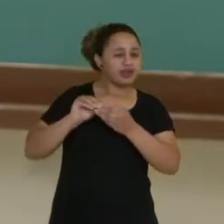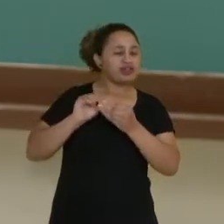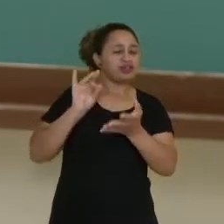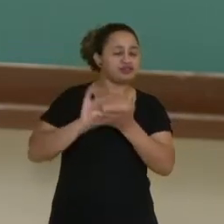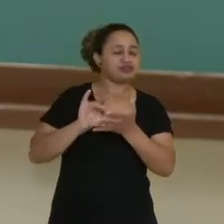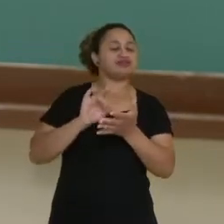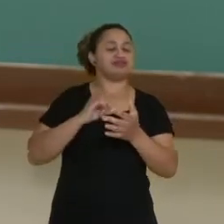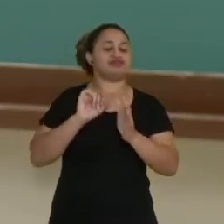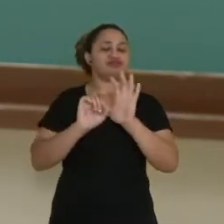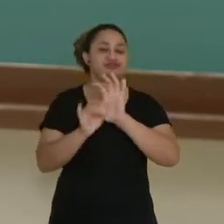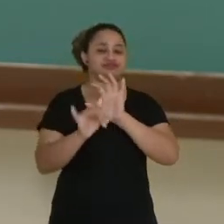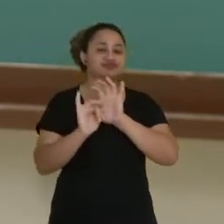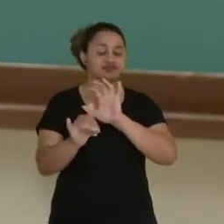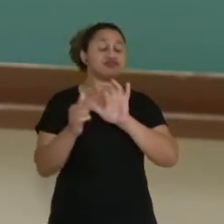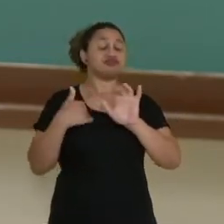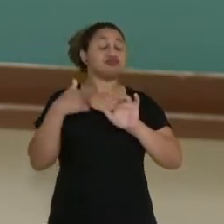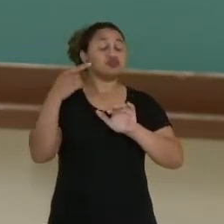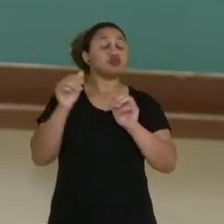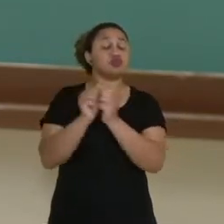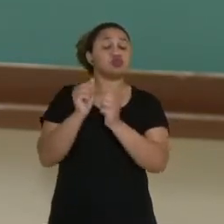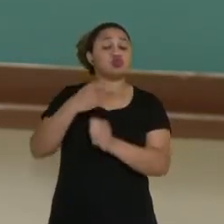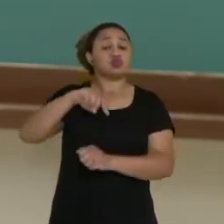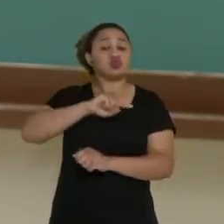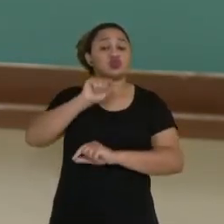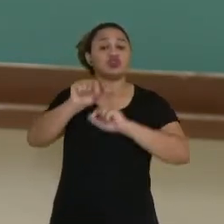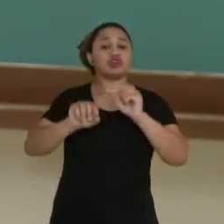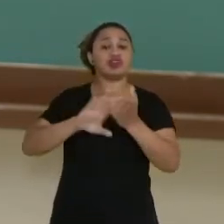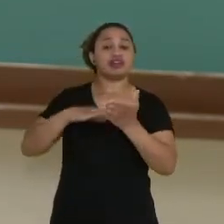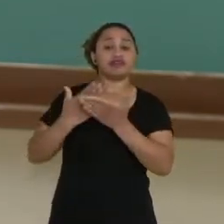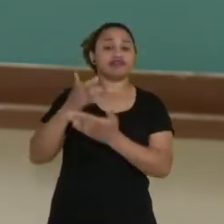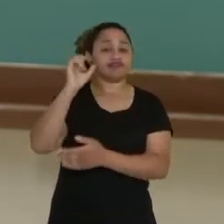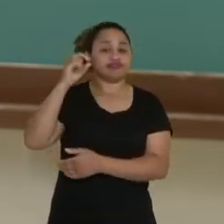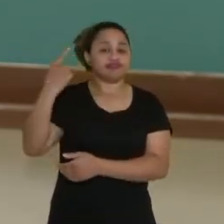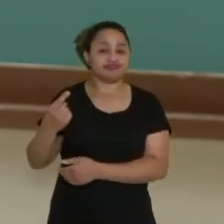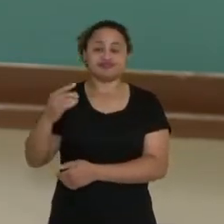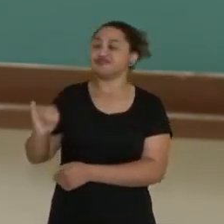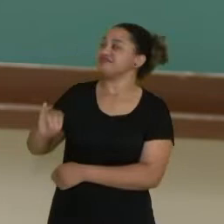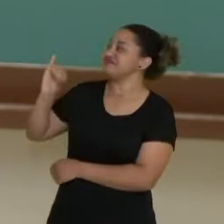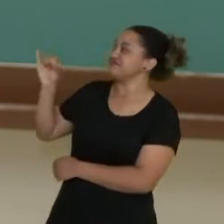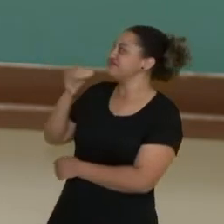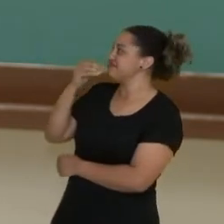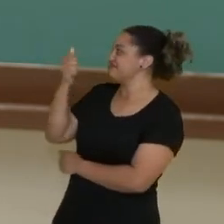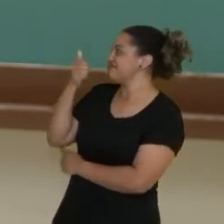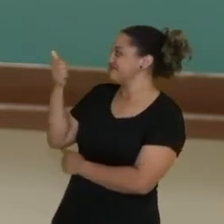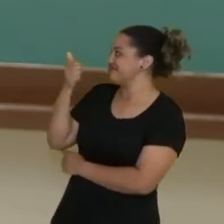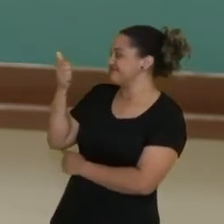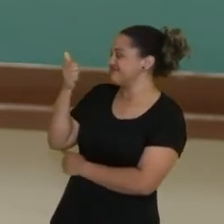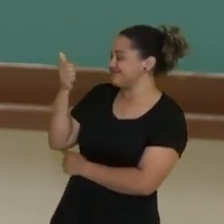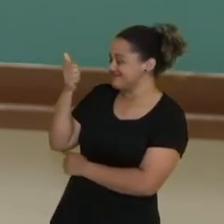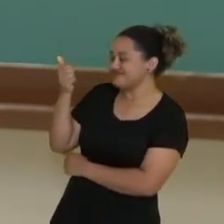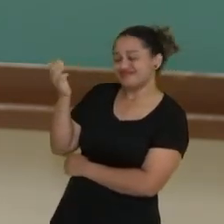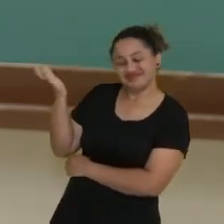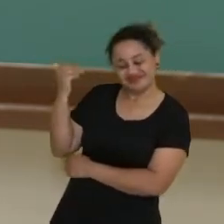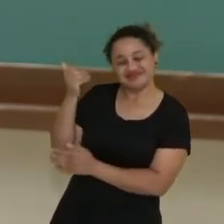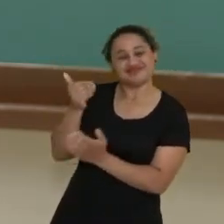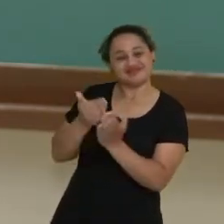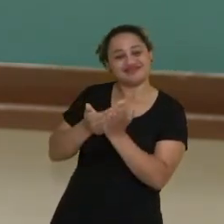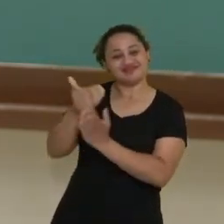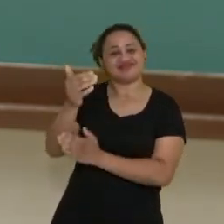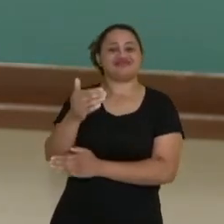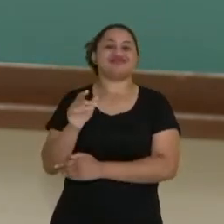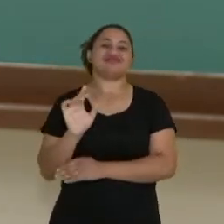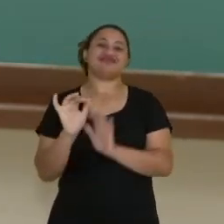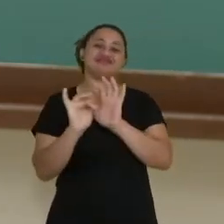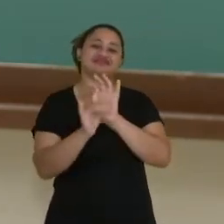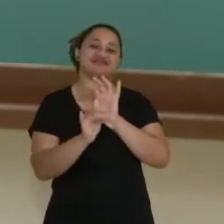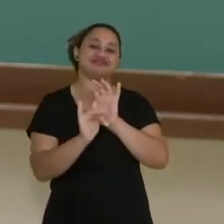no estúdio, além da nossa brilhante equipe, a nossa intérprete Jéssica. Tudo bem aí, Jéssica? Beleza, bora conhecer uma fábula